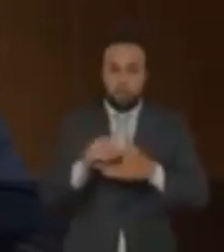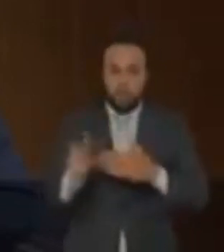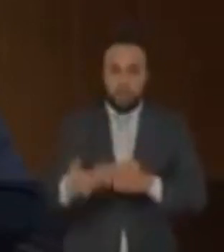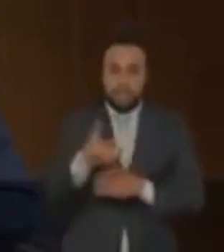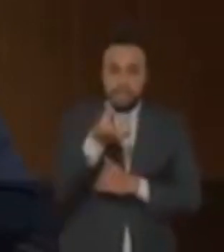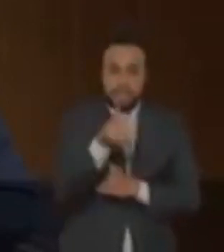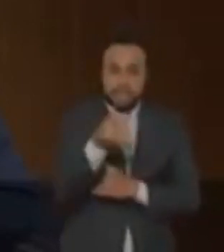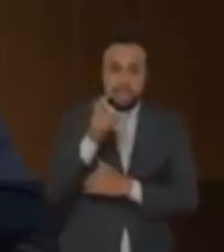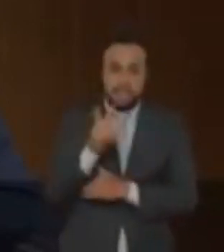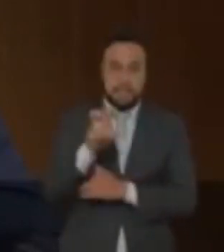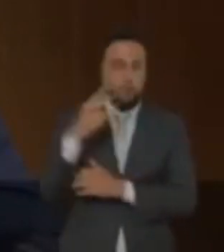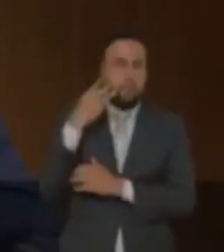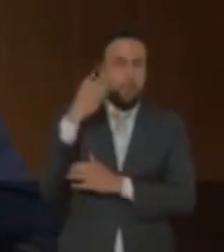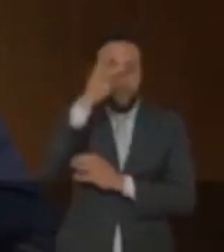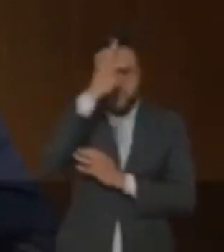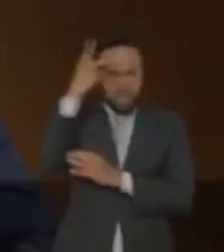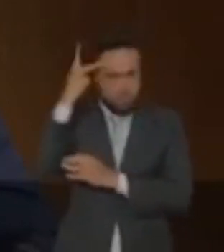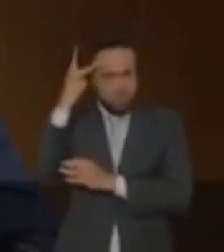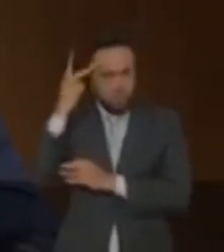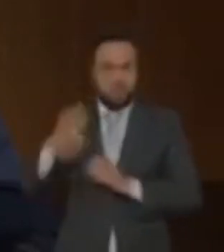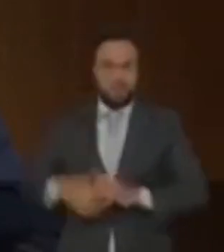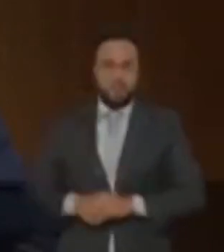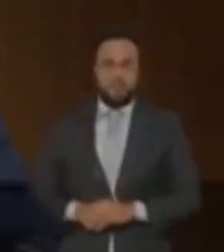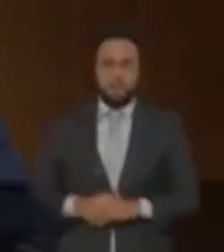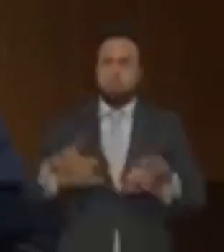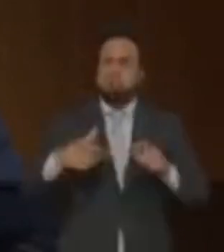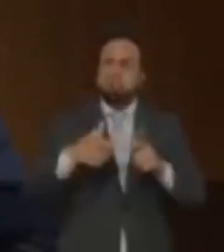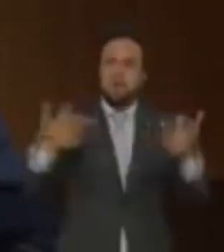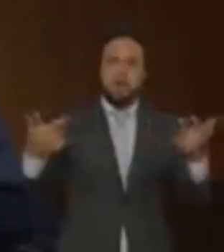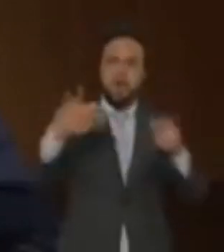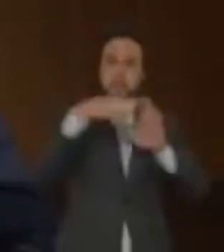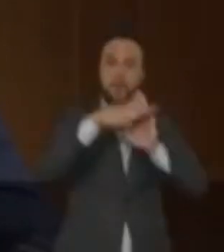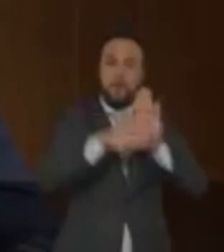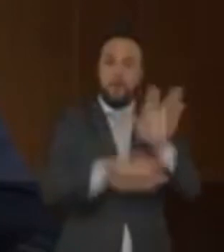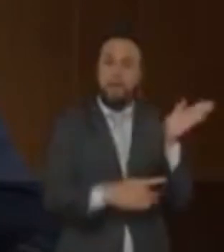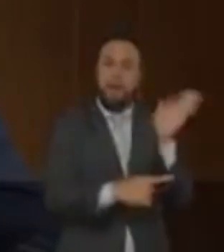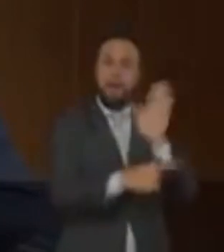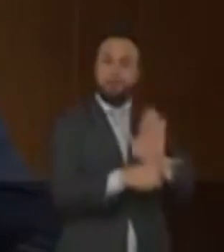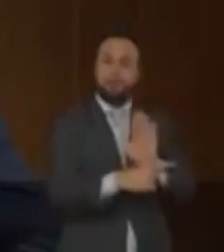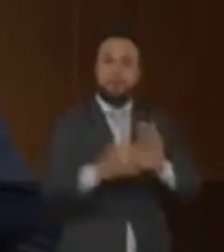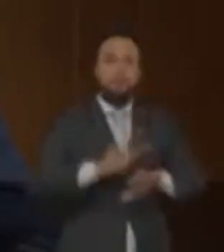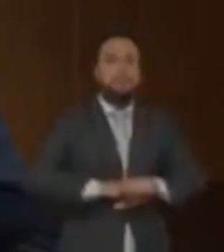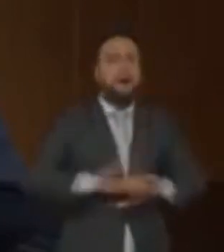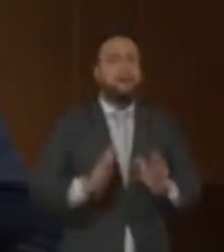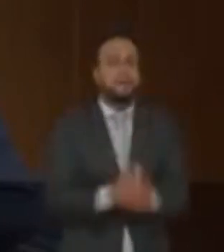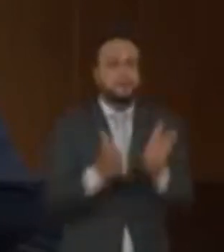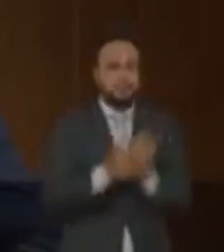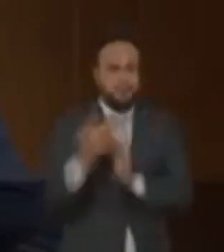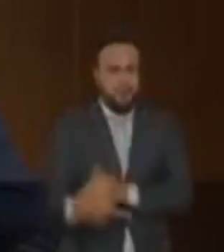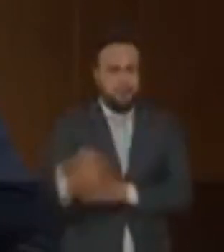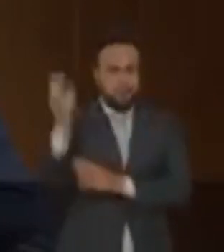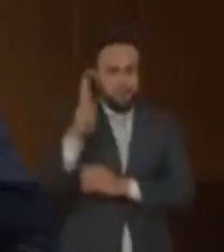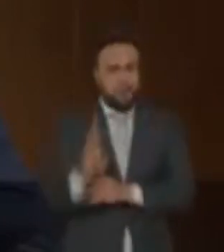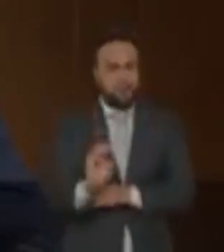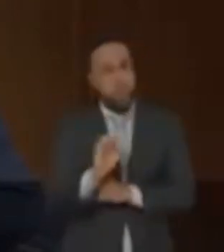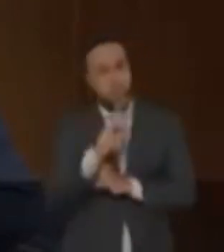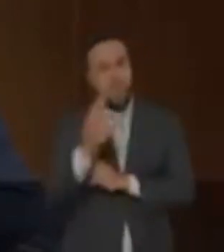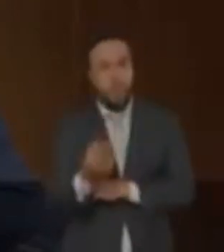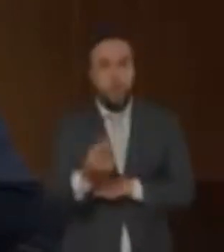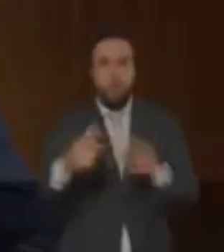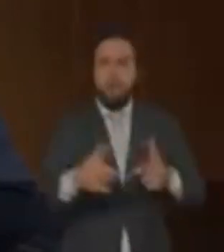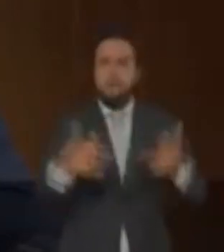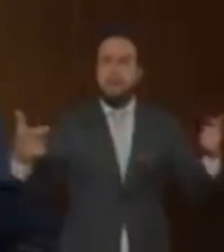para 65 milhões de pessoas o maior programa de assistência aos mais pobres no Brasil